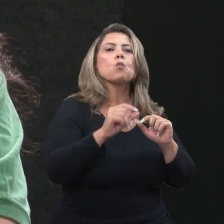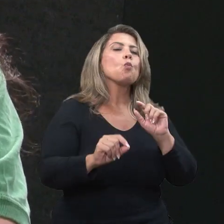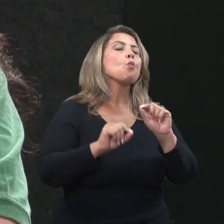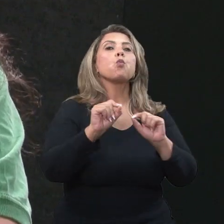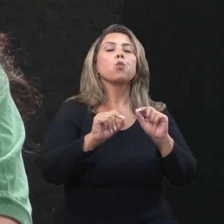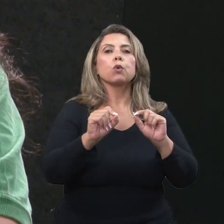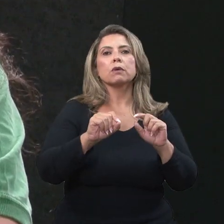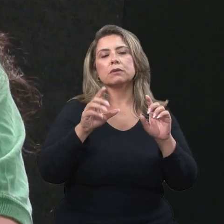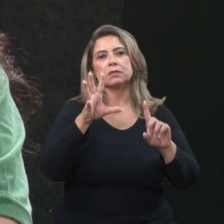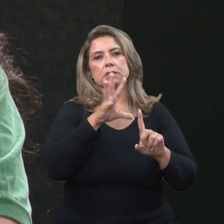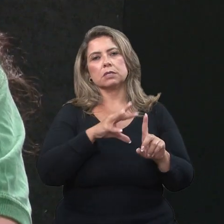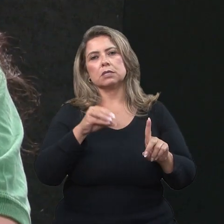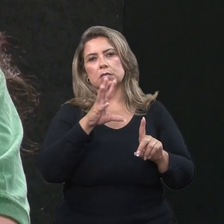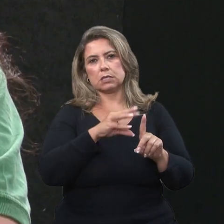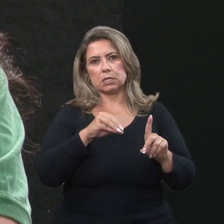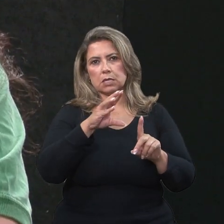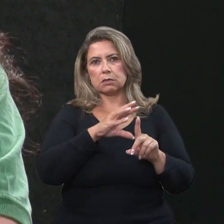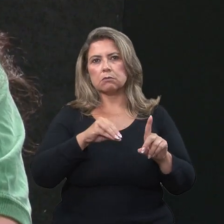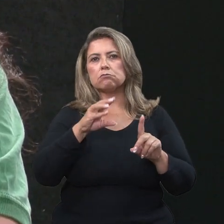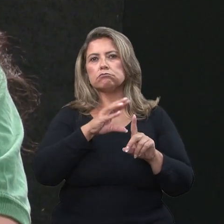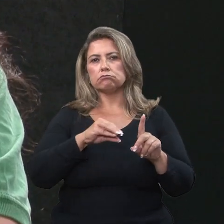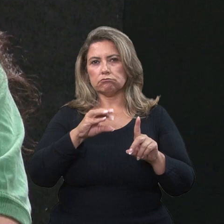assédio, né? Por exemplo, numa relação